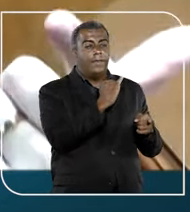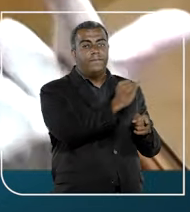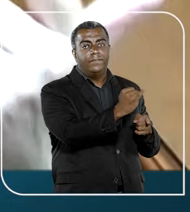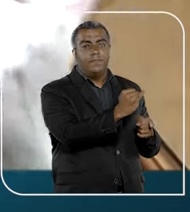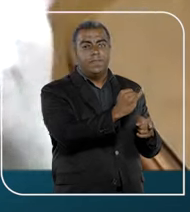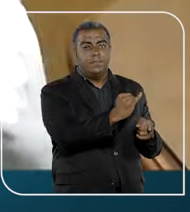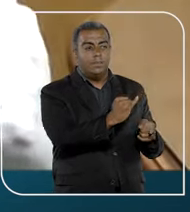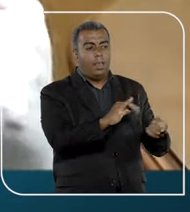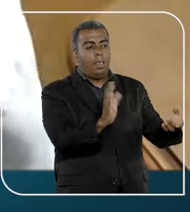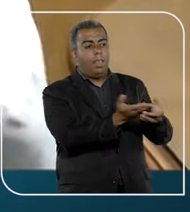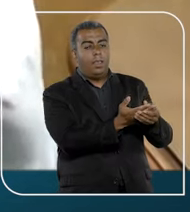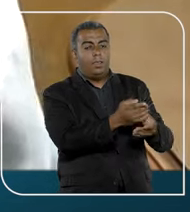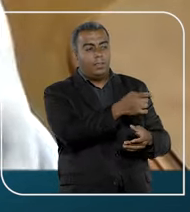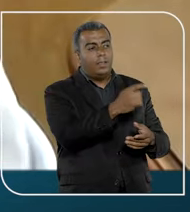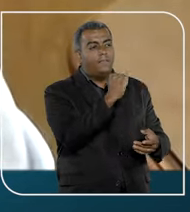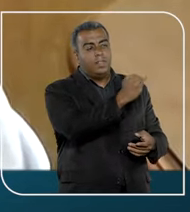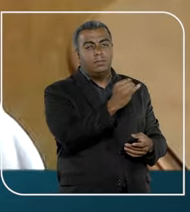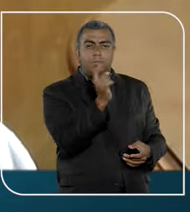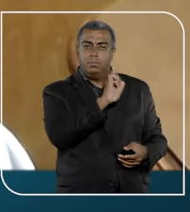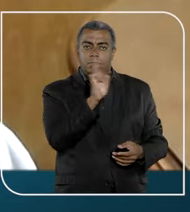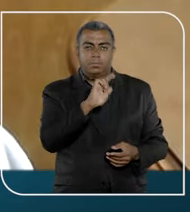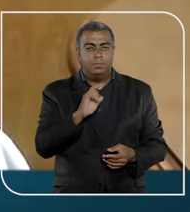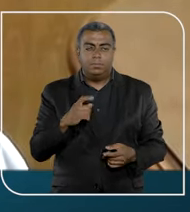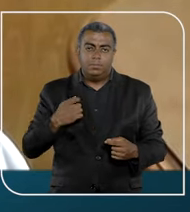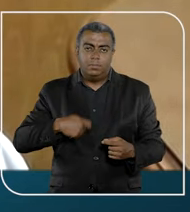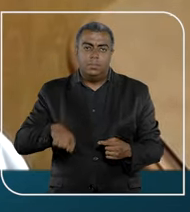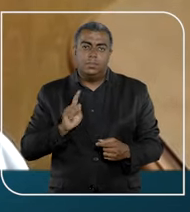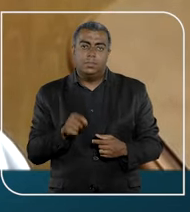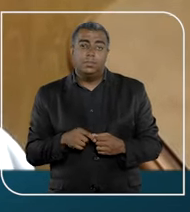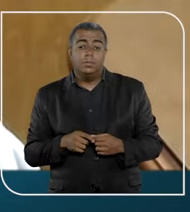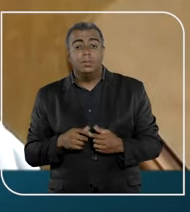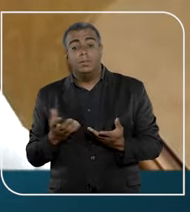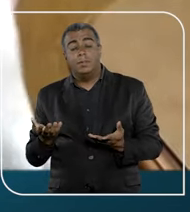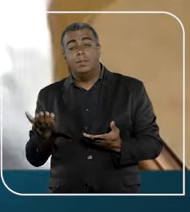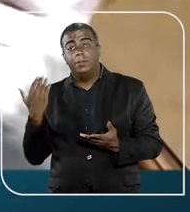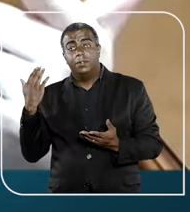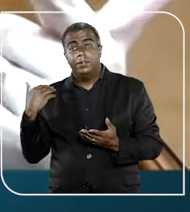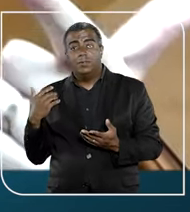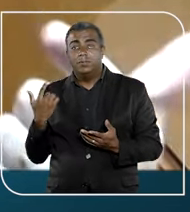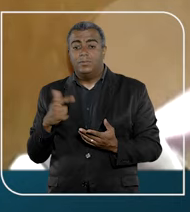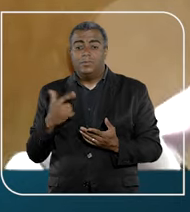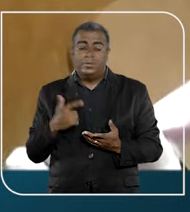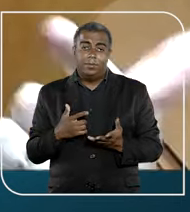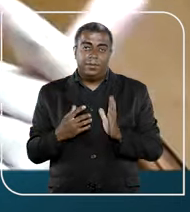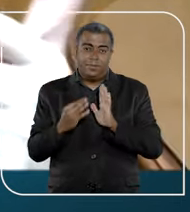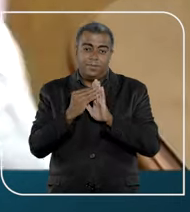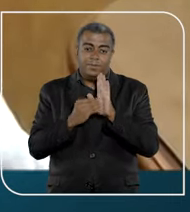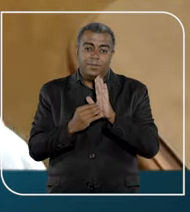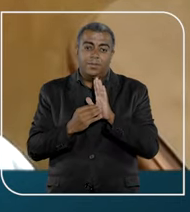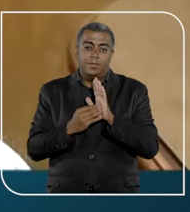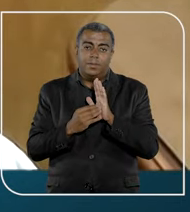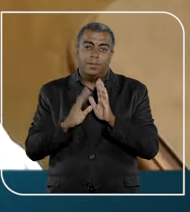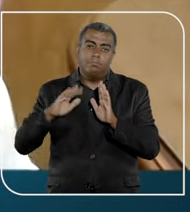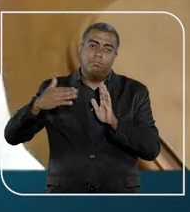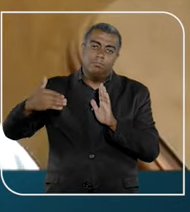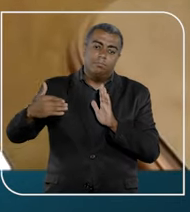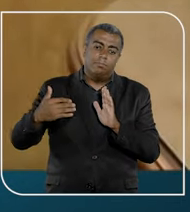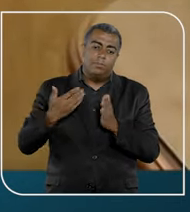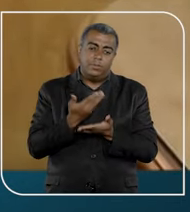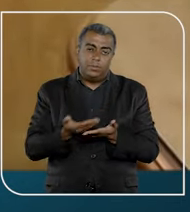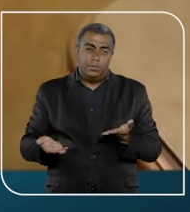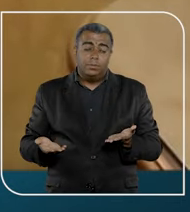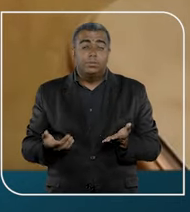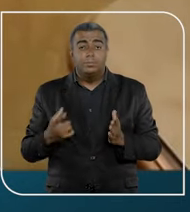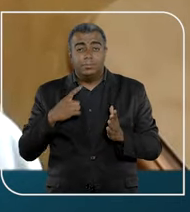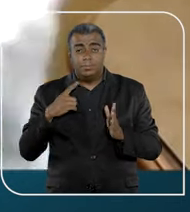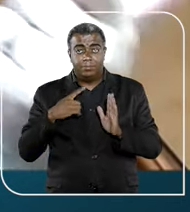isso sem dar prévia ciência ao executado. É uma das hipóteses que o contraditório não é